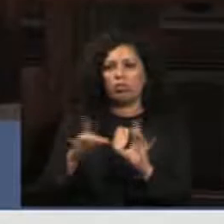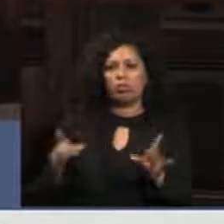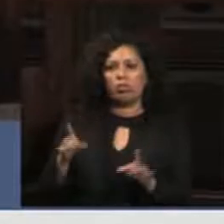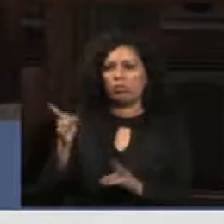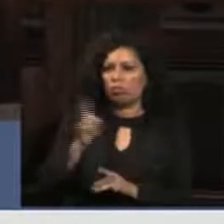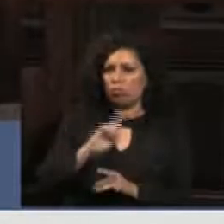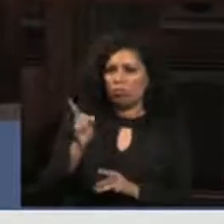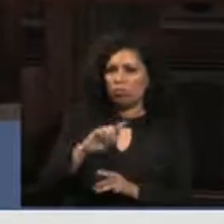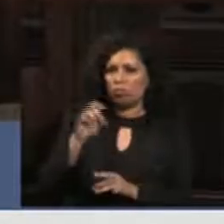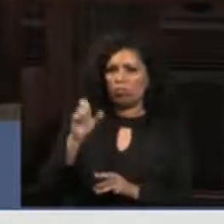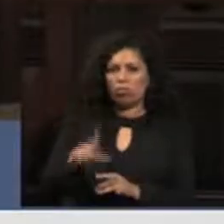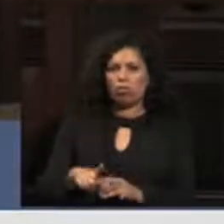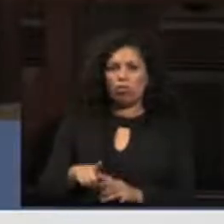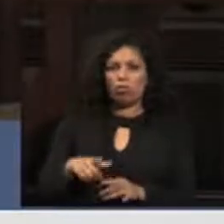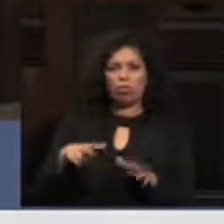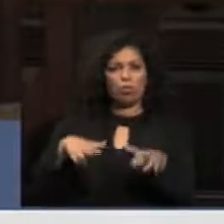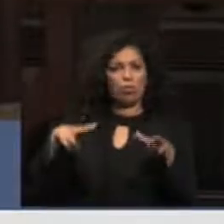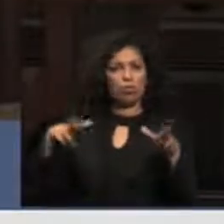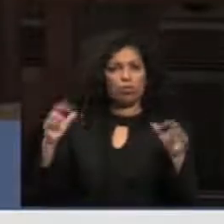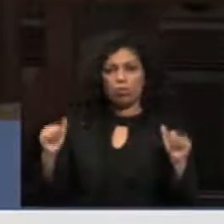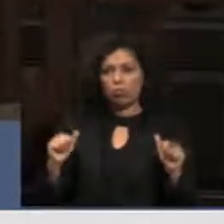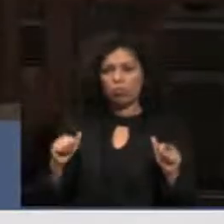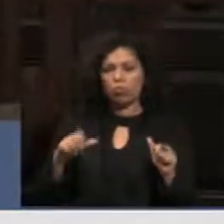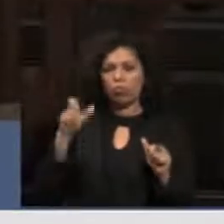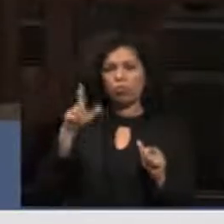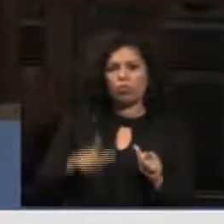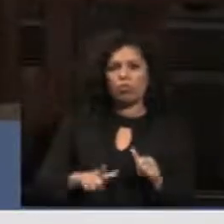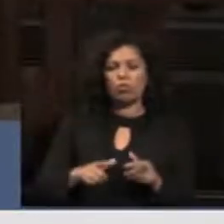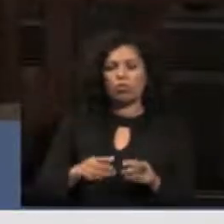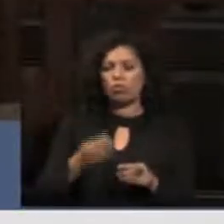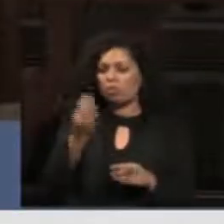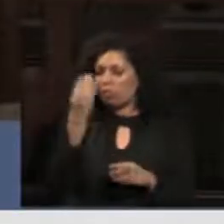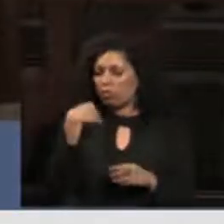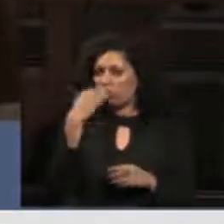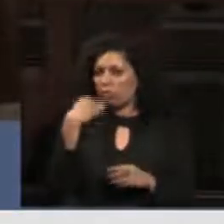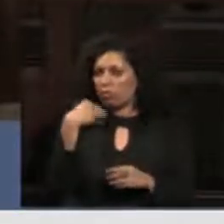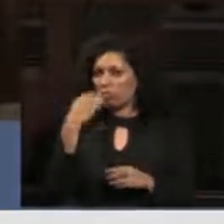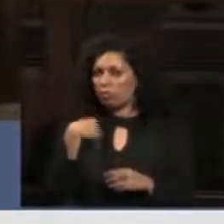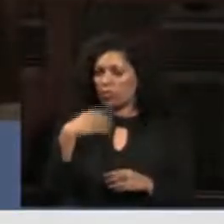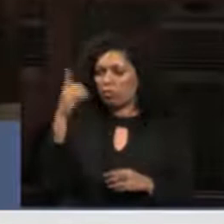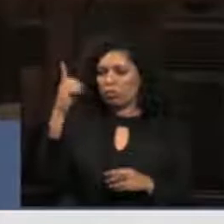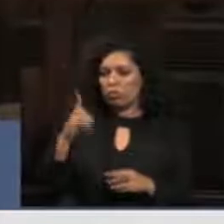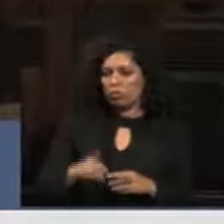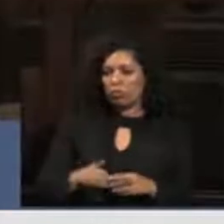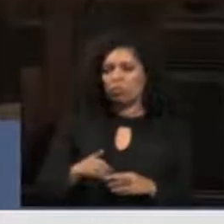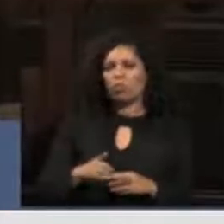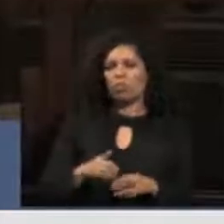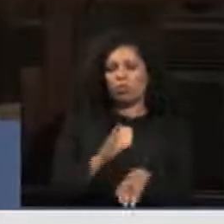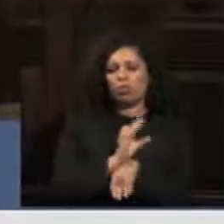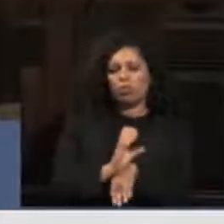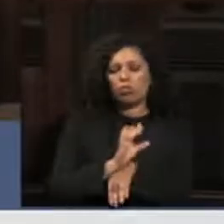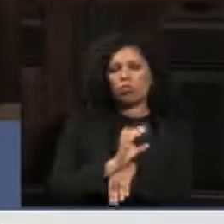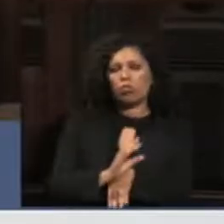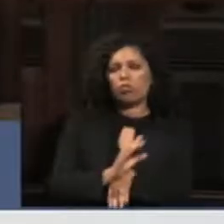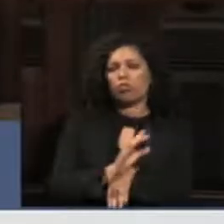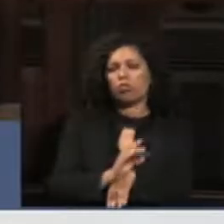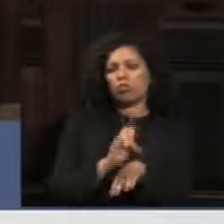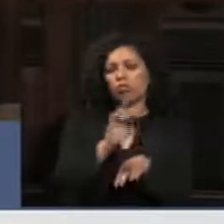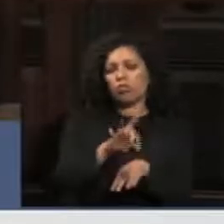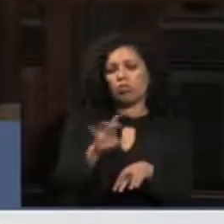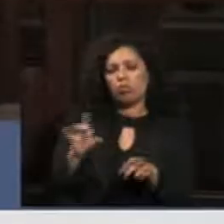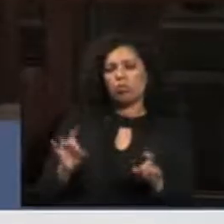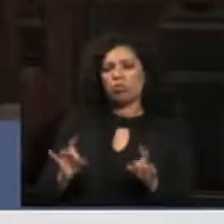é, nem nunca será, o enfraquecimento da garantia dos direitos constitucionais, das